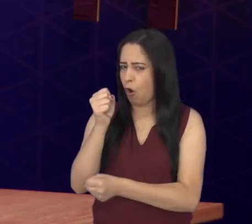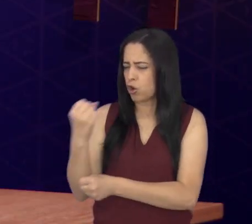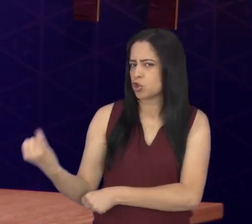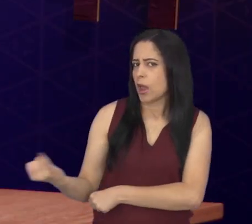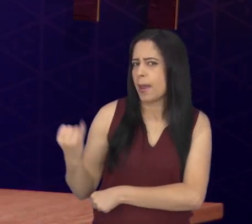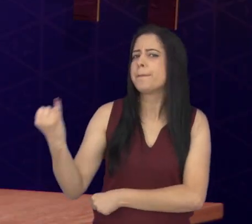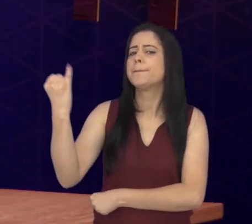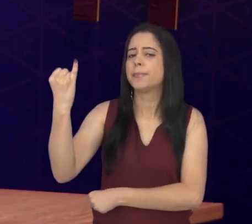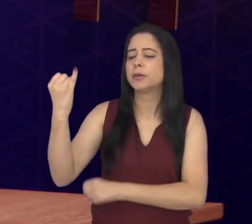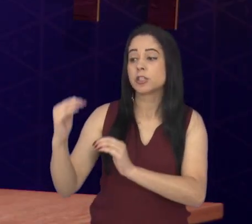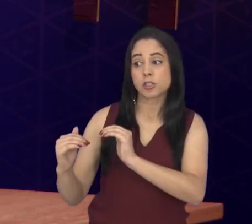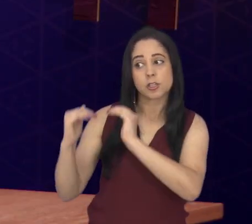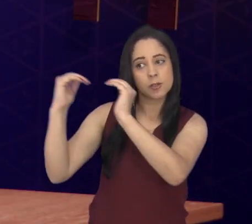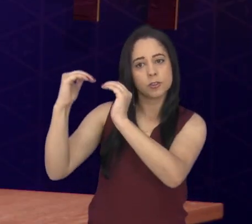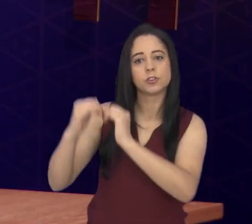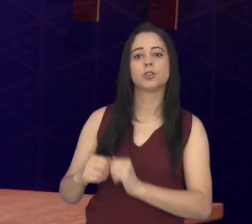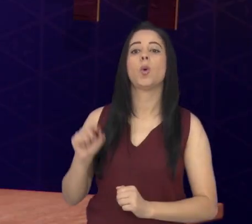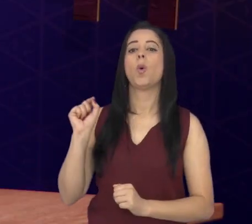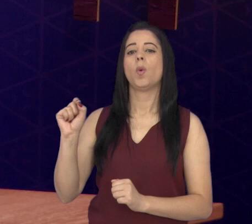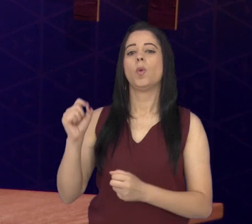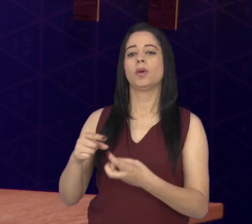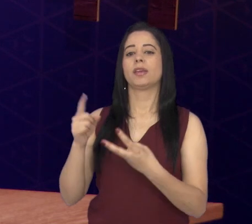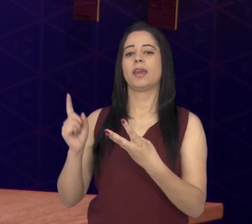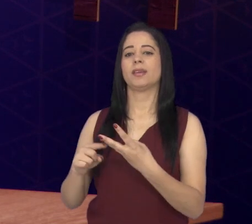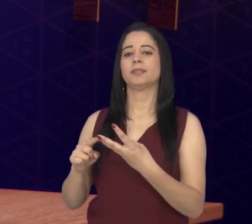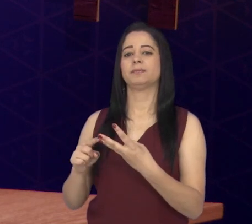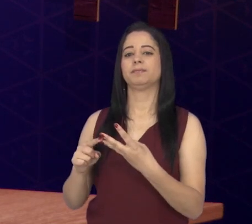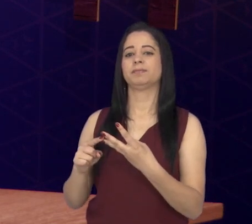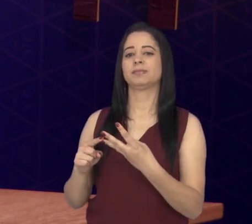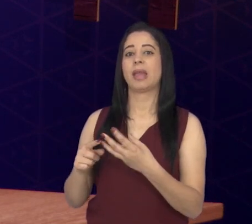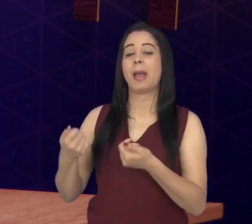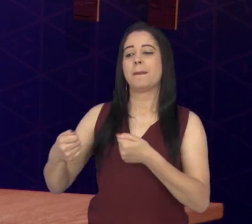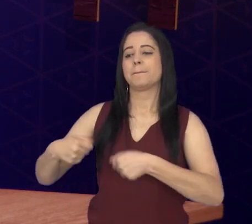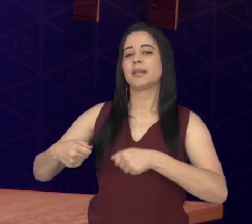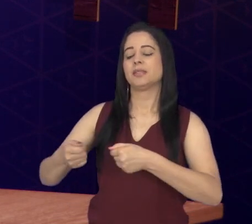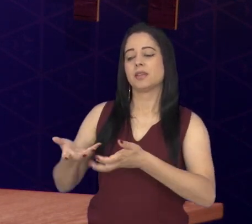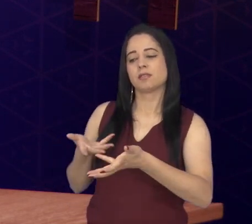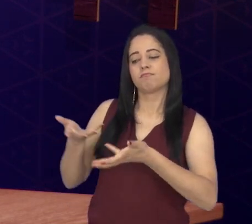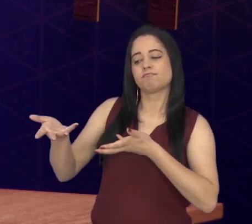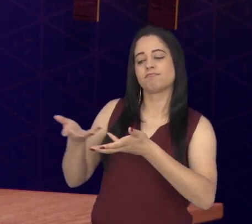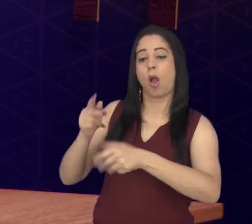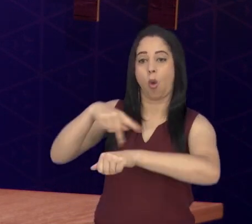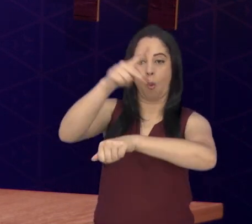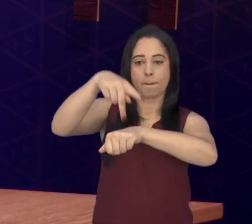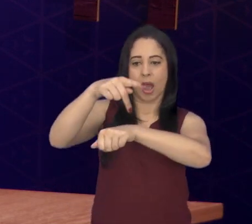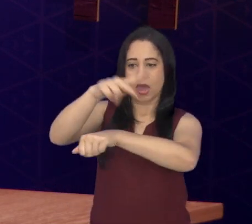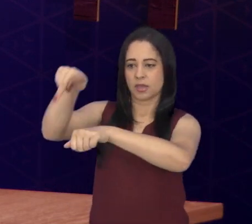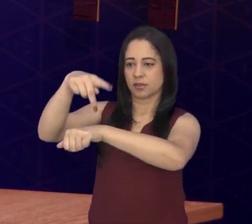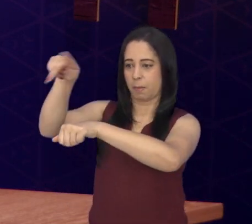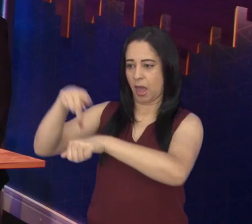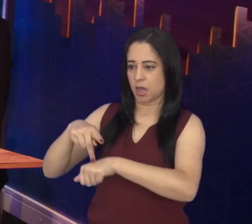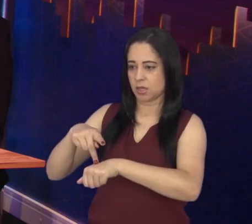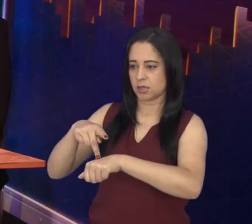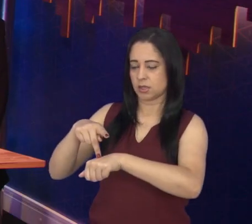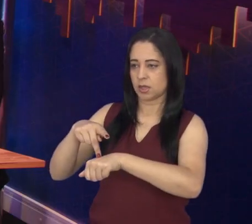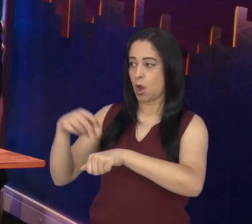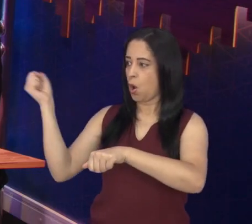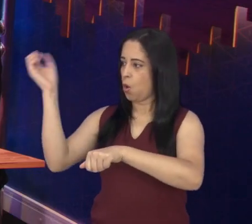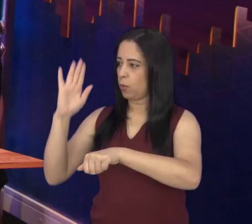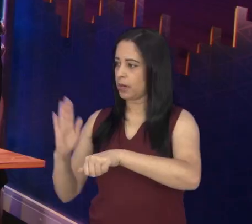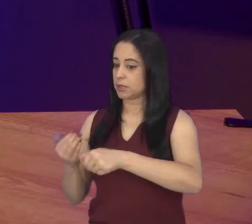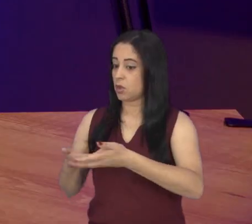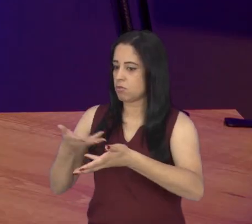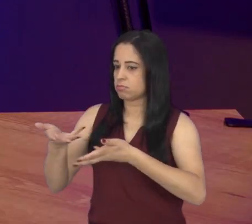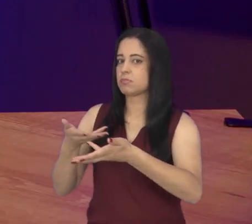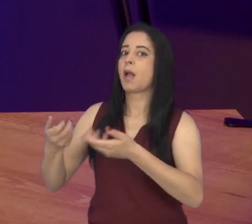muito forte, muito importante do presidente é o relacionamento com outros países. Exatamente. E é fundamental,